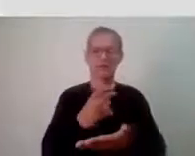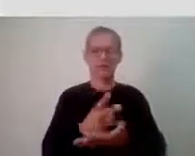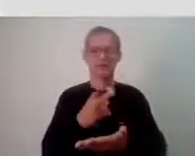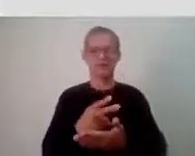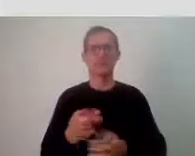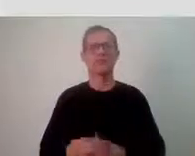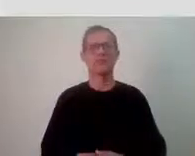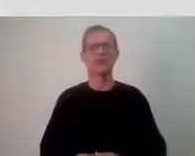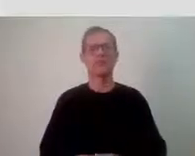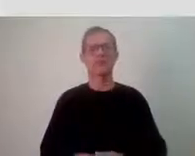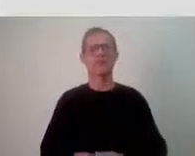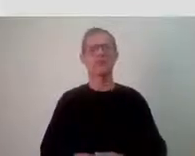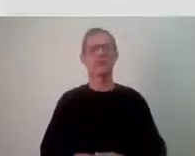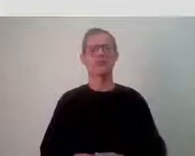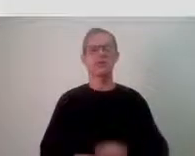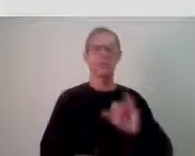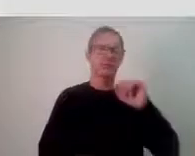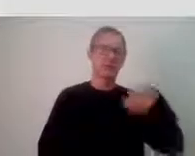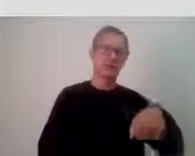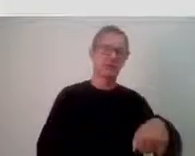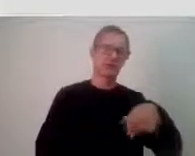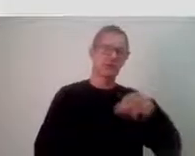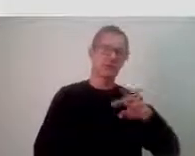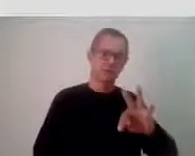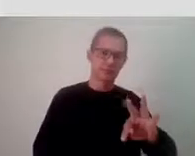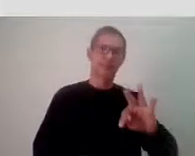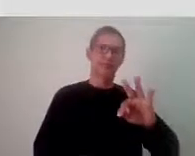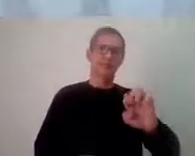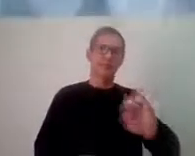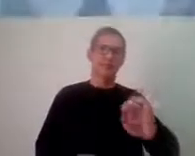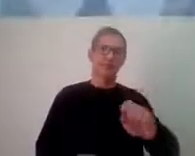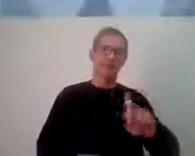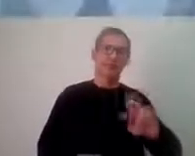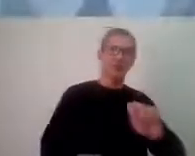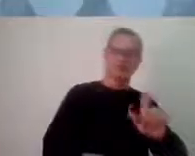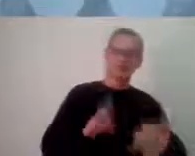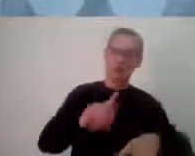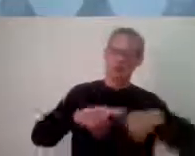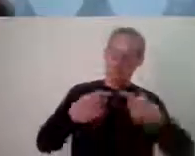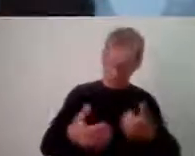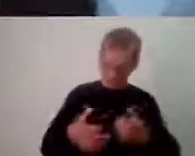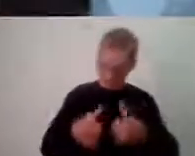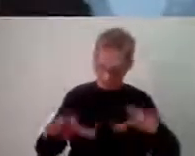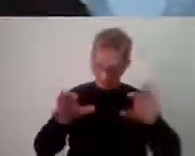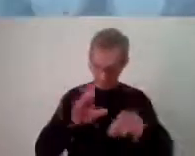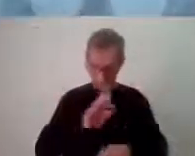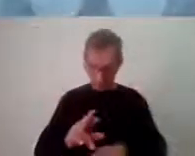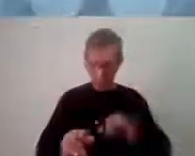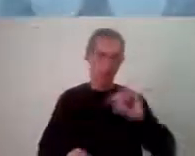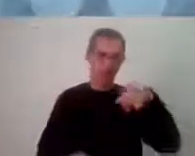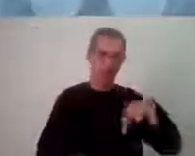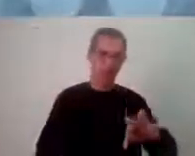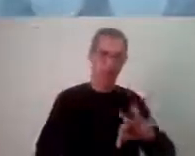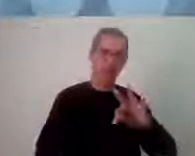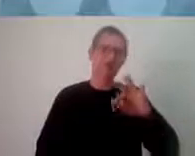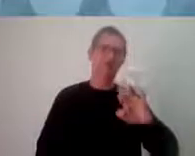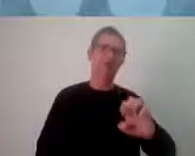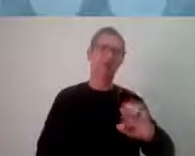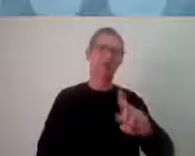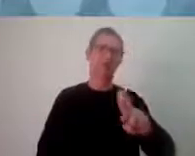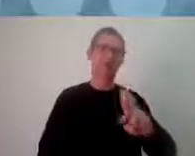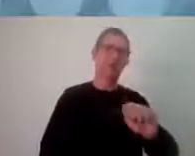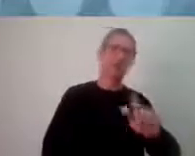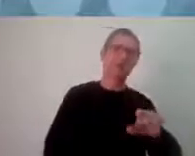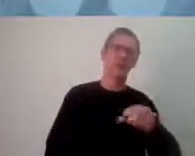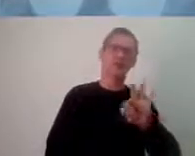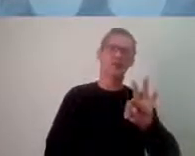mesma integral que você está resolvendo. Você vai resolver uma integral de T1 a T2 da velocidade. Só que uma você